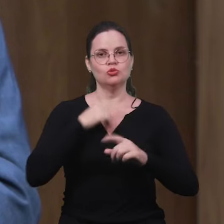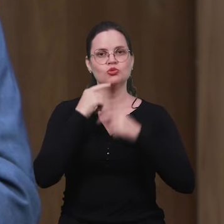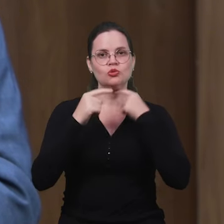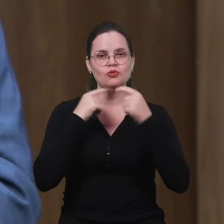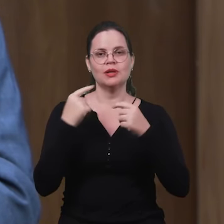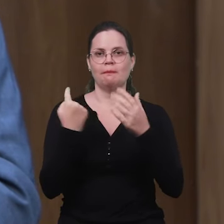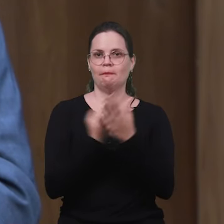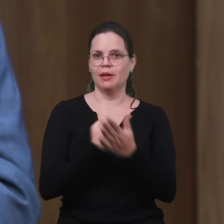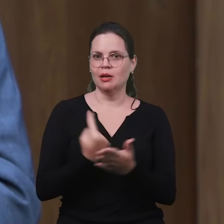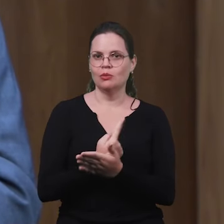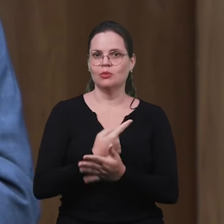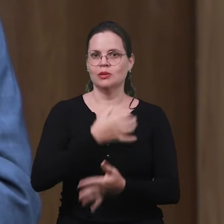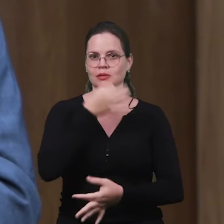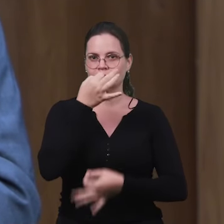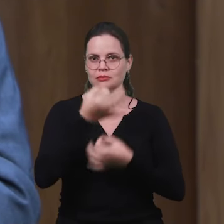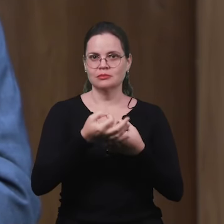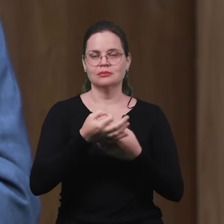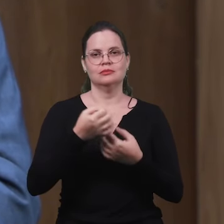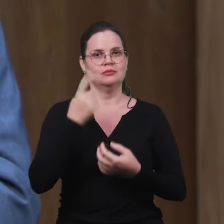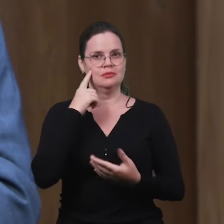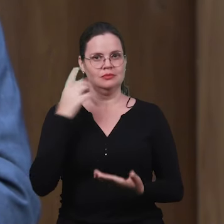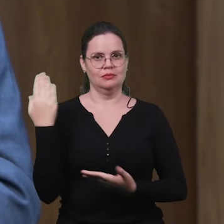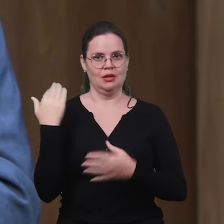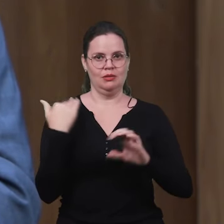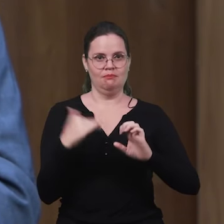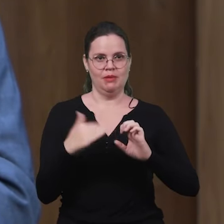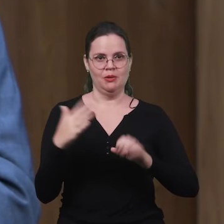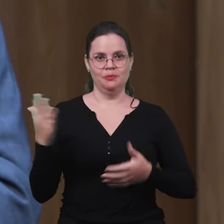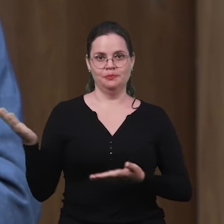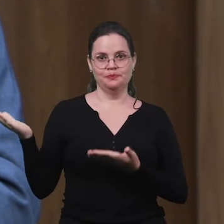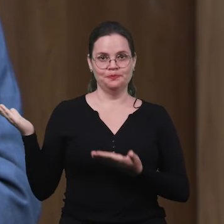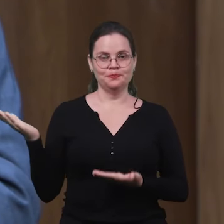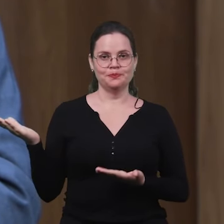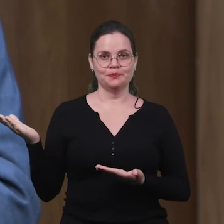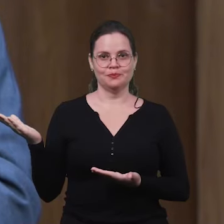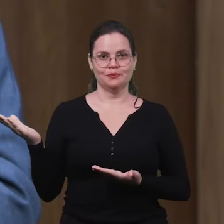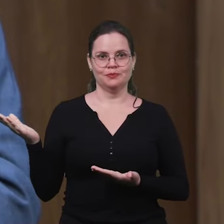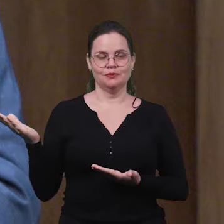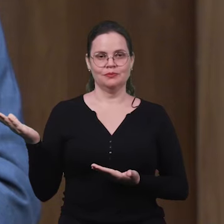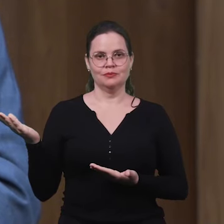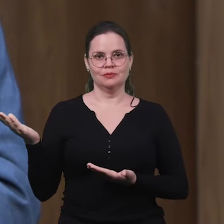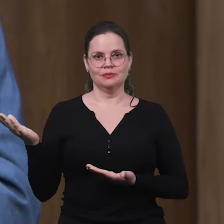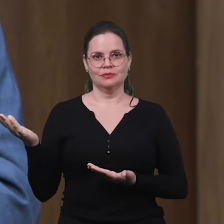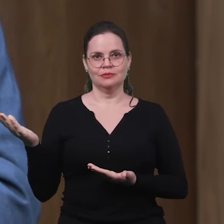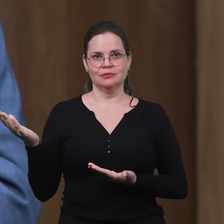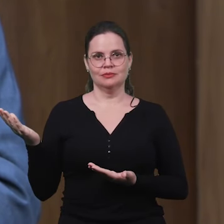dúvidas, sugestões. O e-mail que vai aparecer na sua tela é